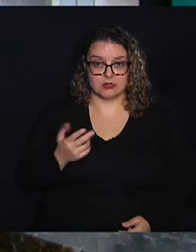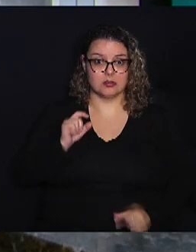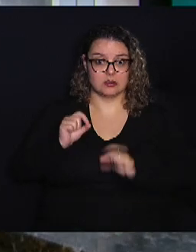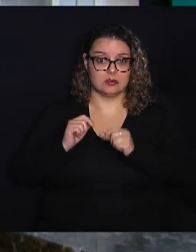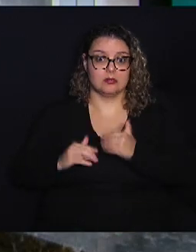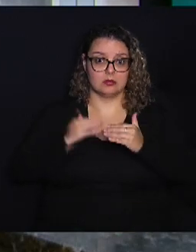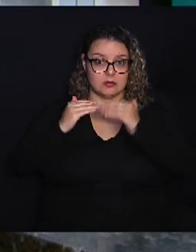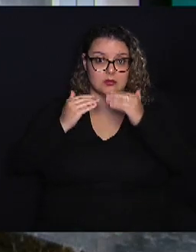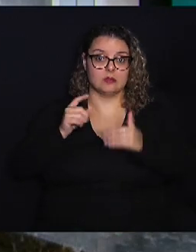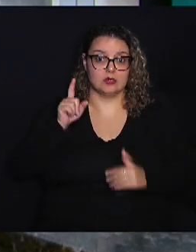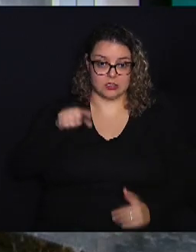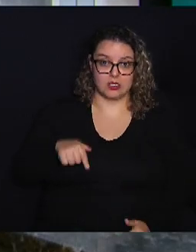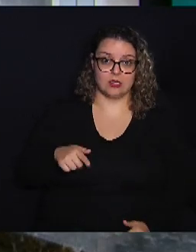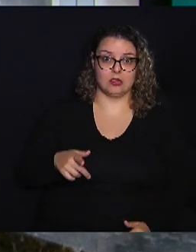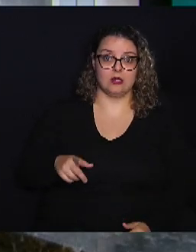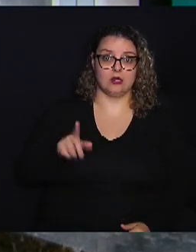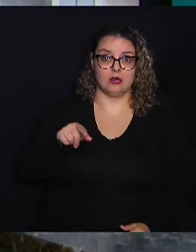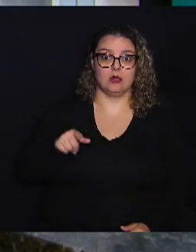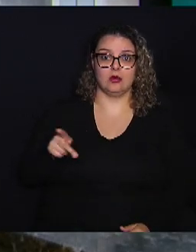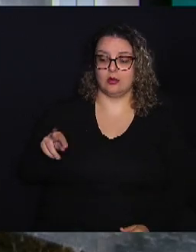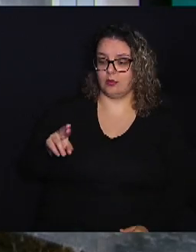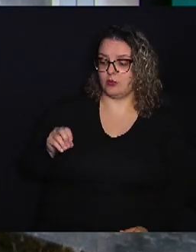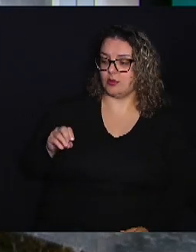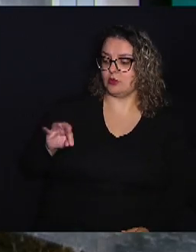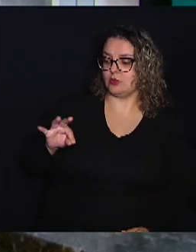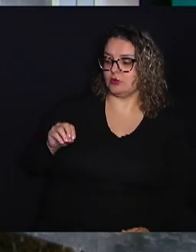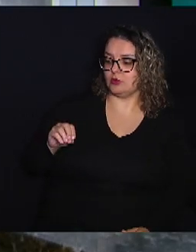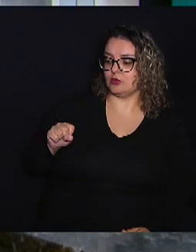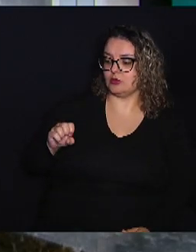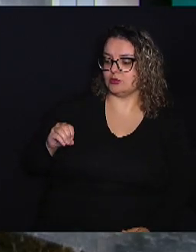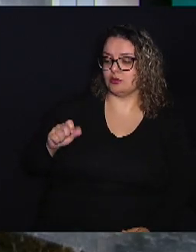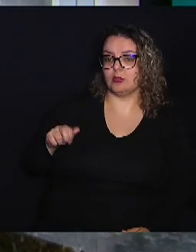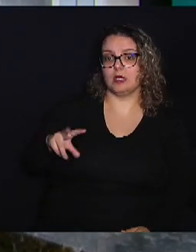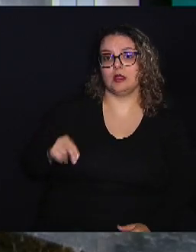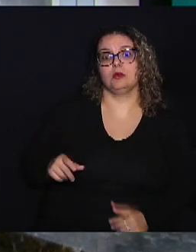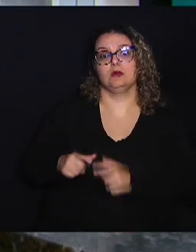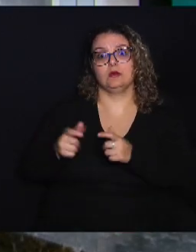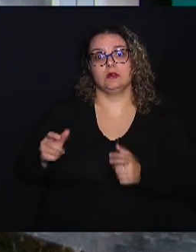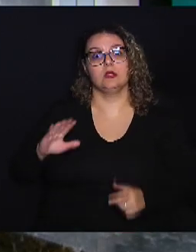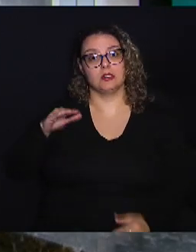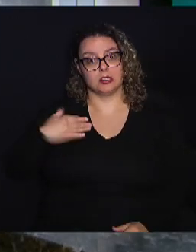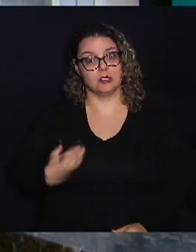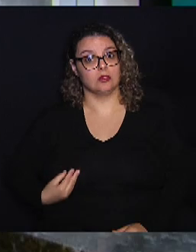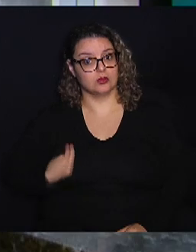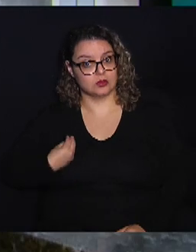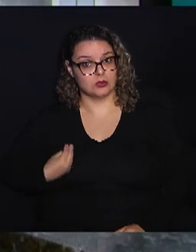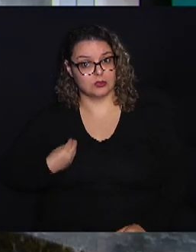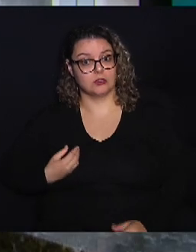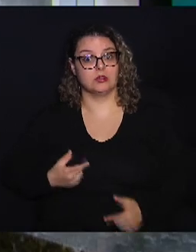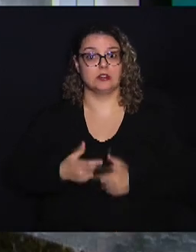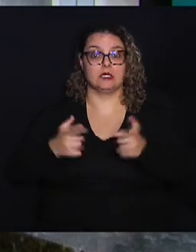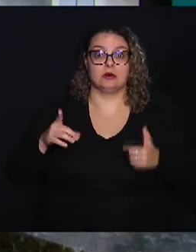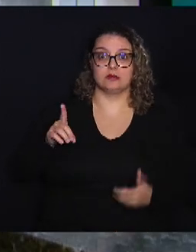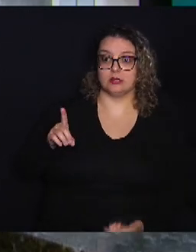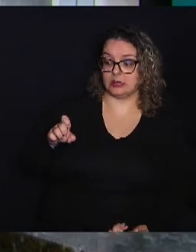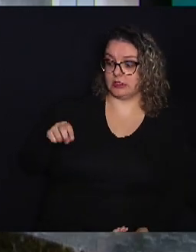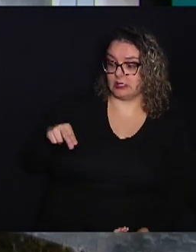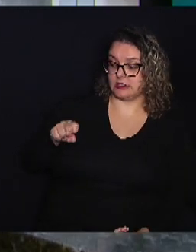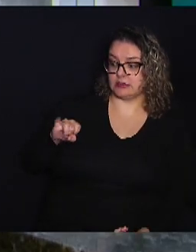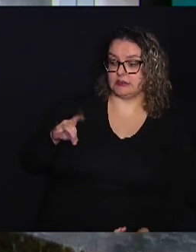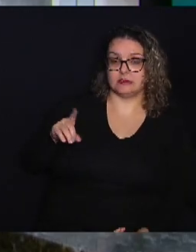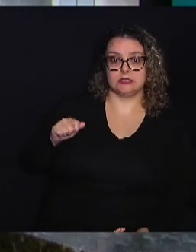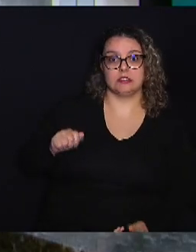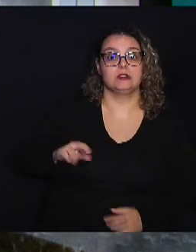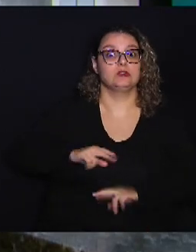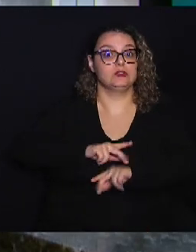é o protozoário, esse protozoário gigante. E como ela está presente em alta densidade, né, a gente tem